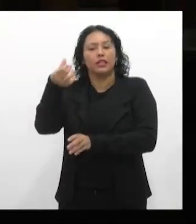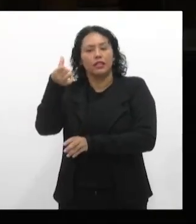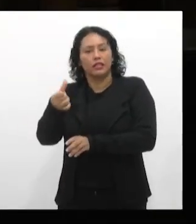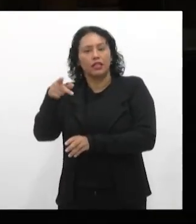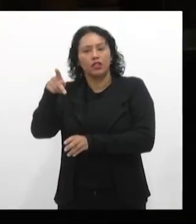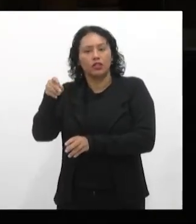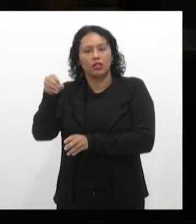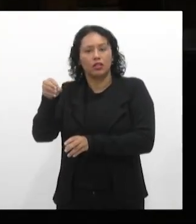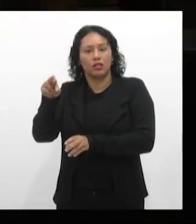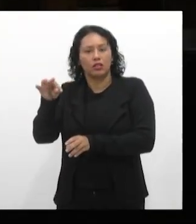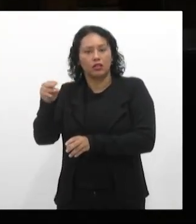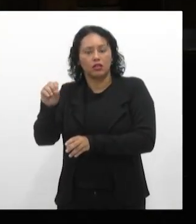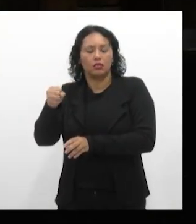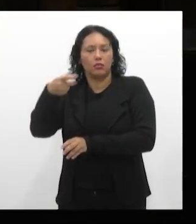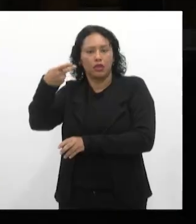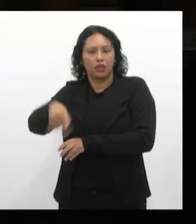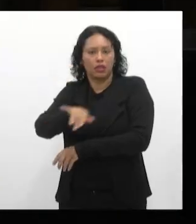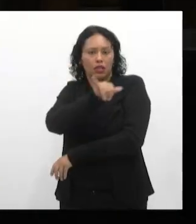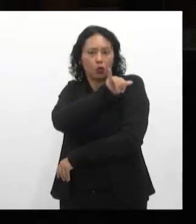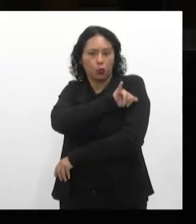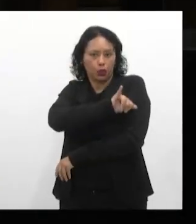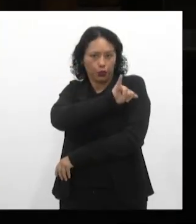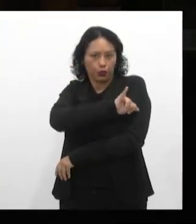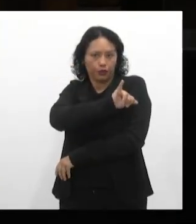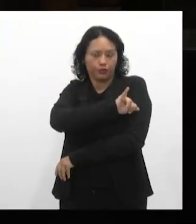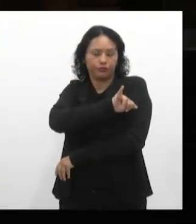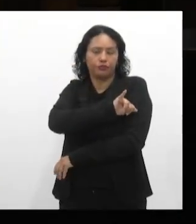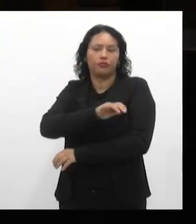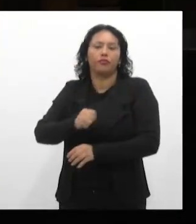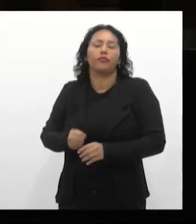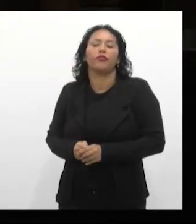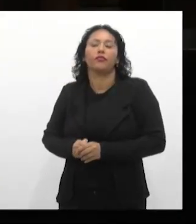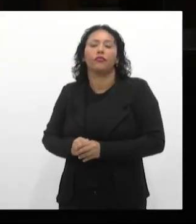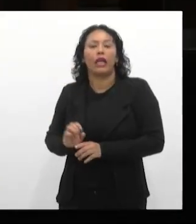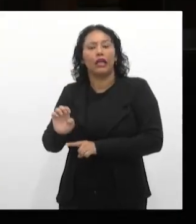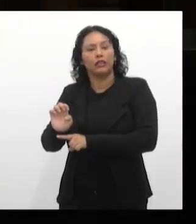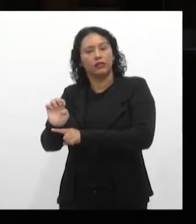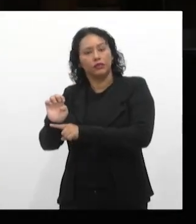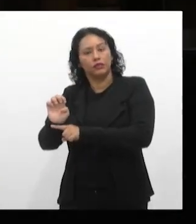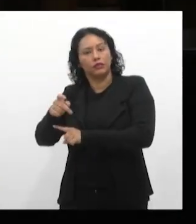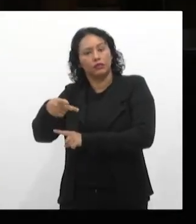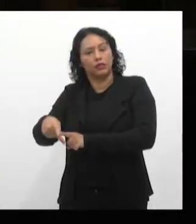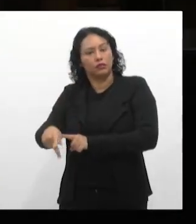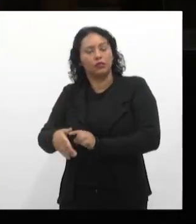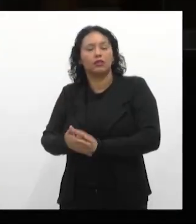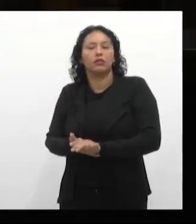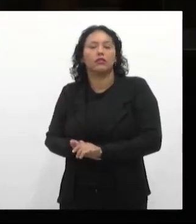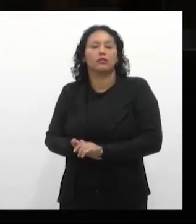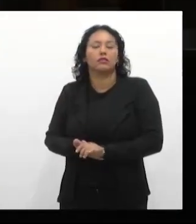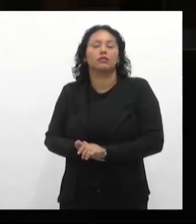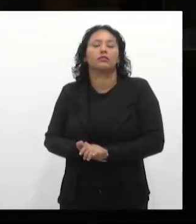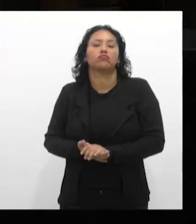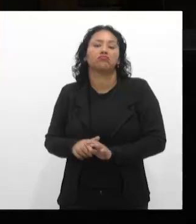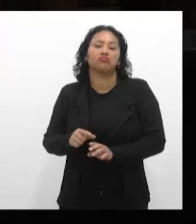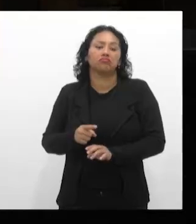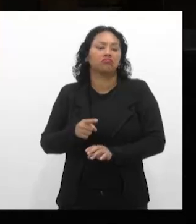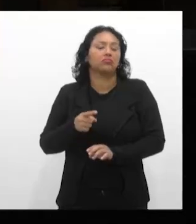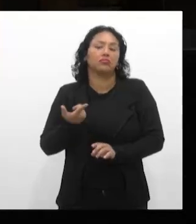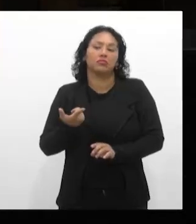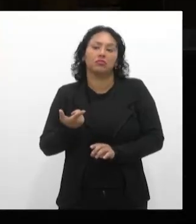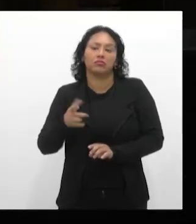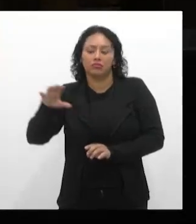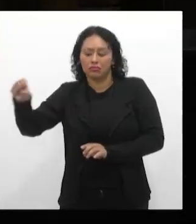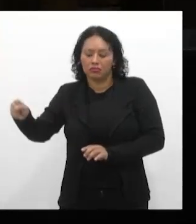Rio de Janeiro, né, a nível estadual, né, deveria, portanto, indicar um membro